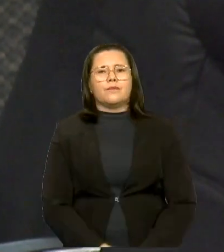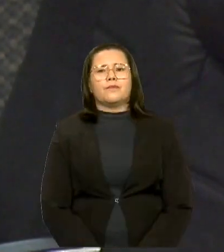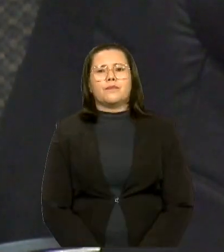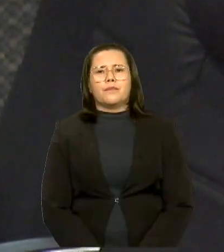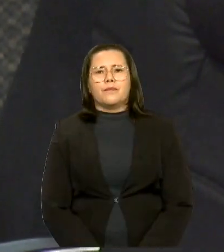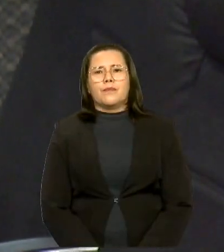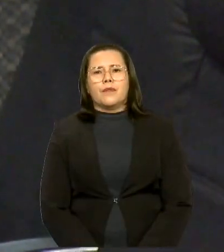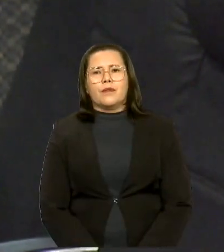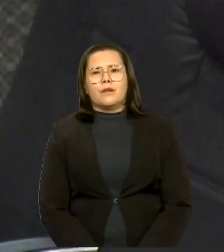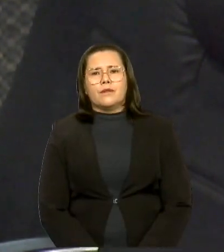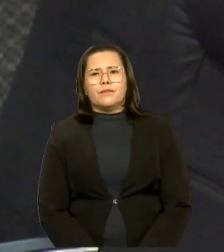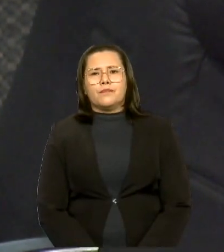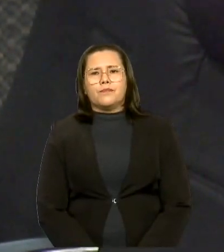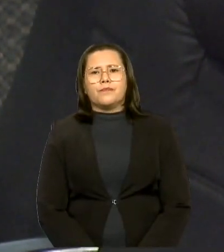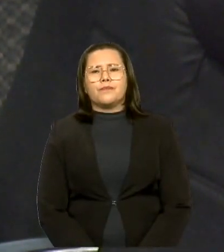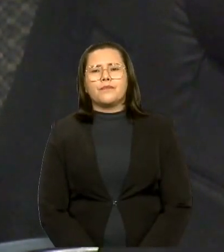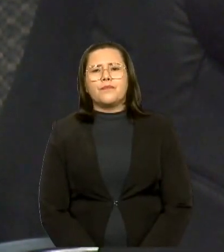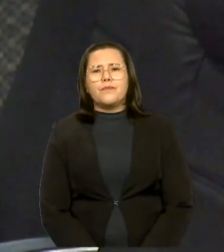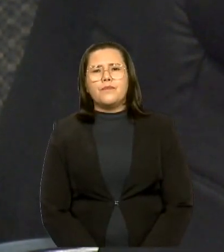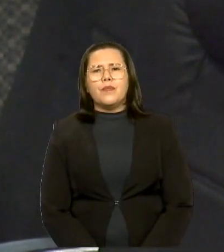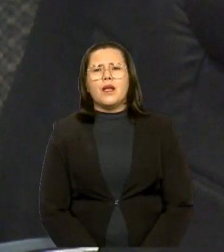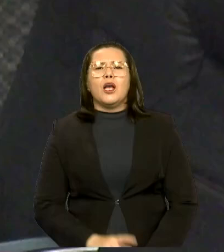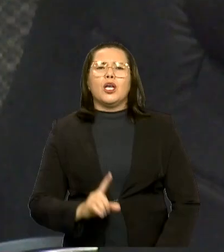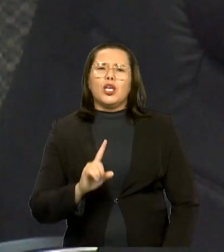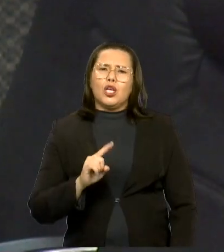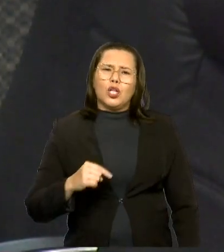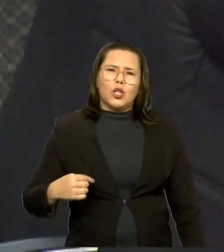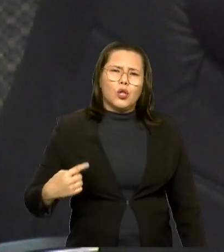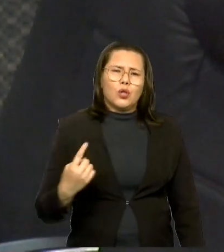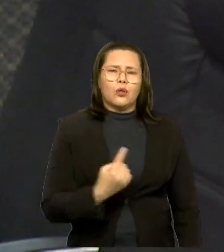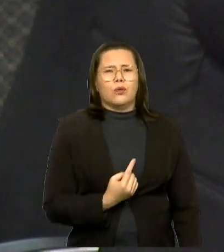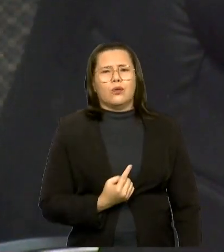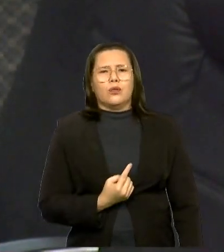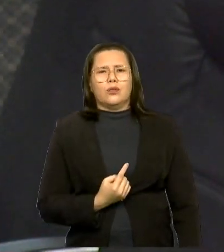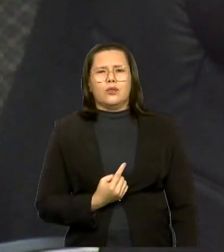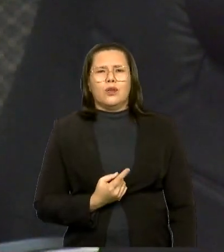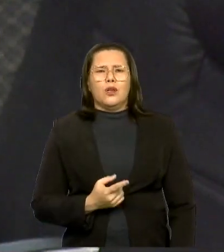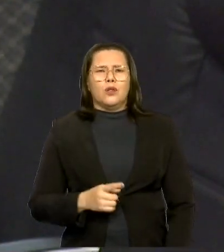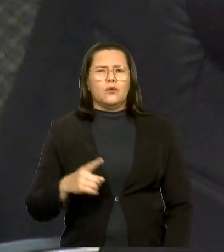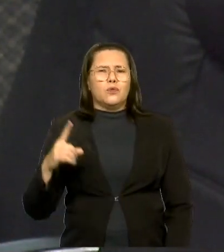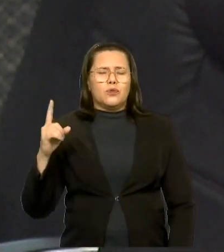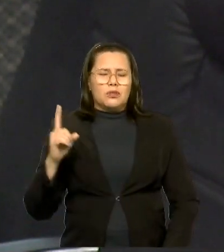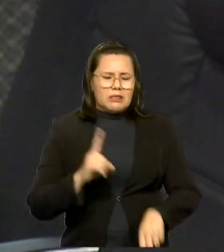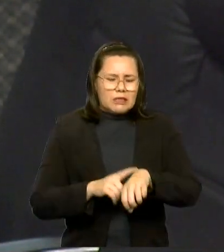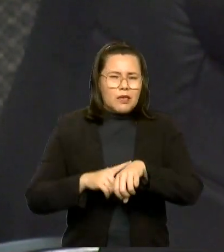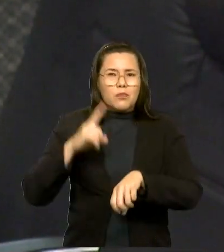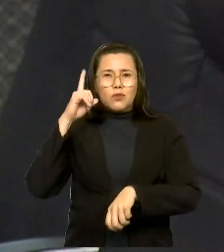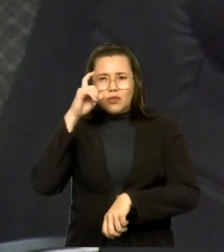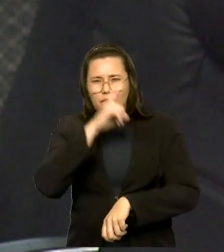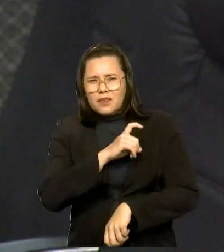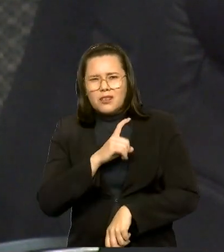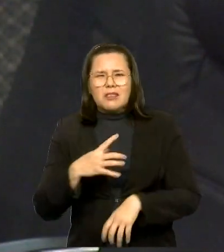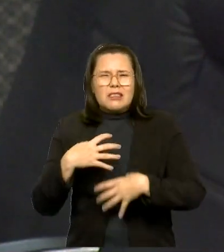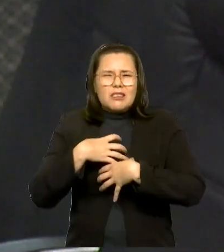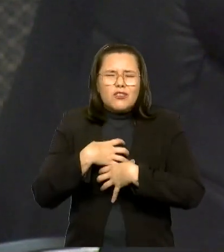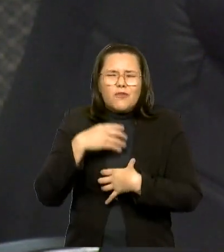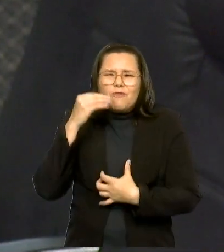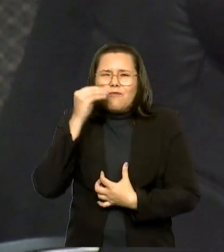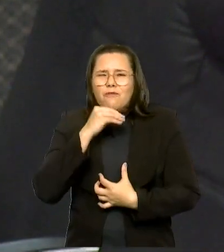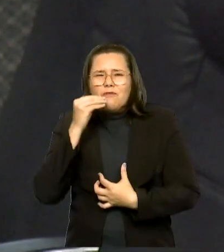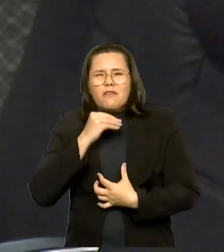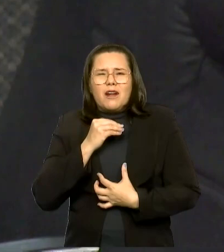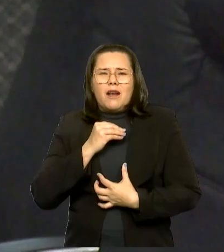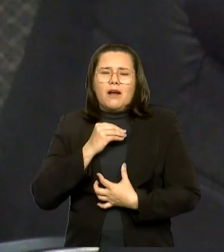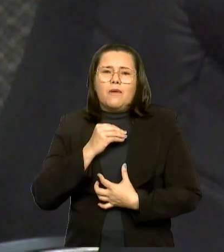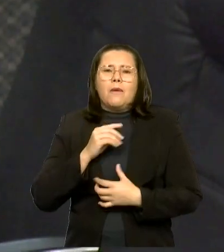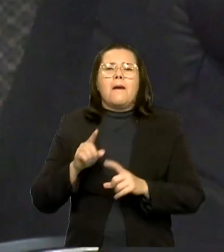passada, que não nos deixemos abater pelas dificuldades e que possamos sempre